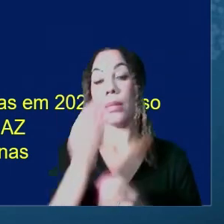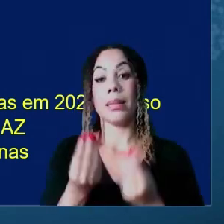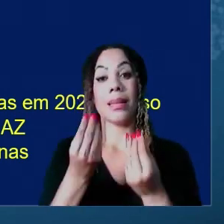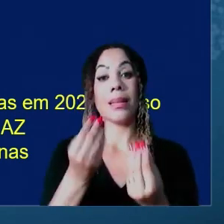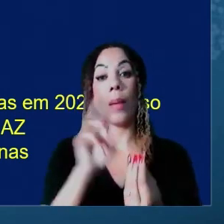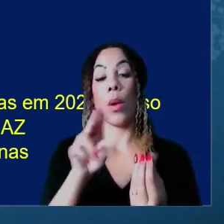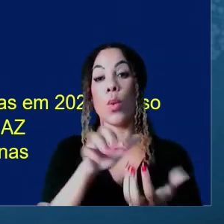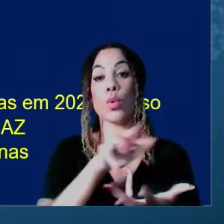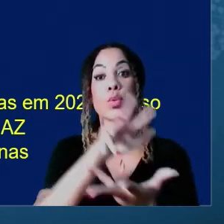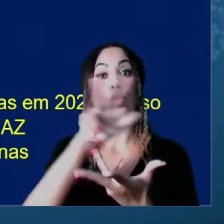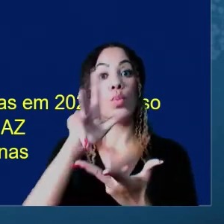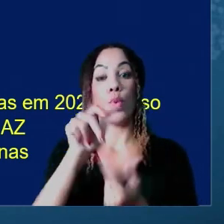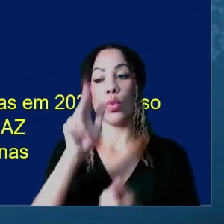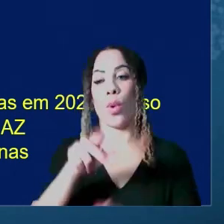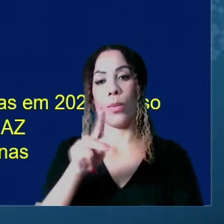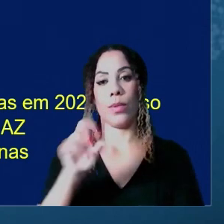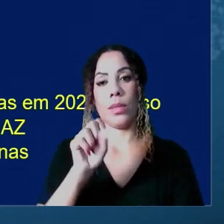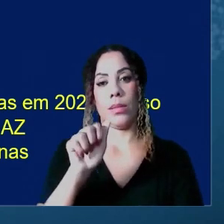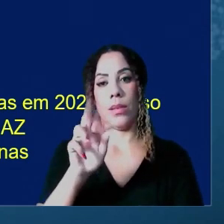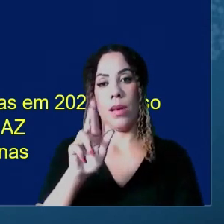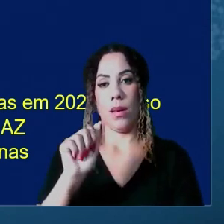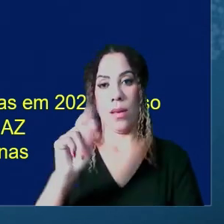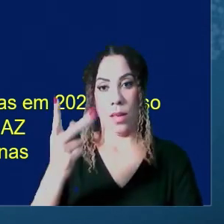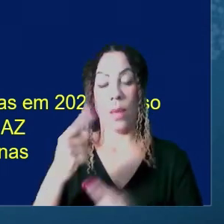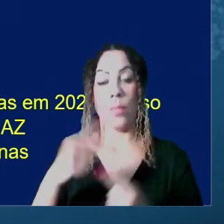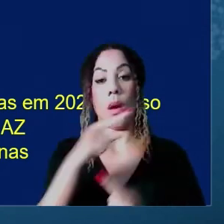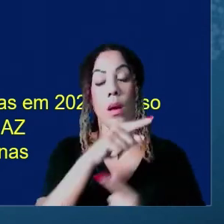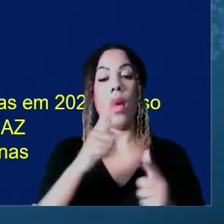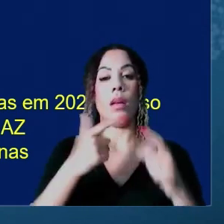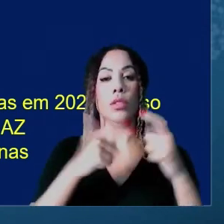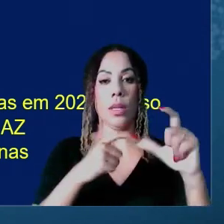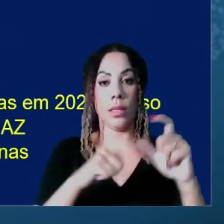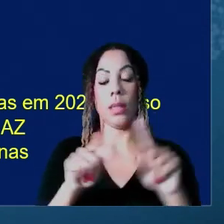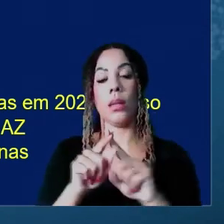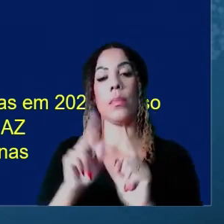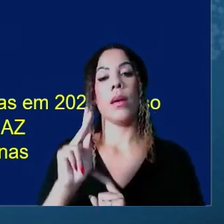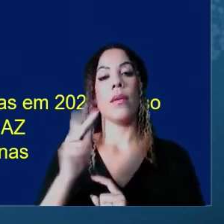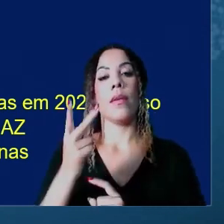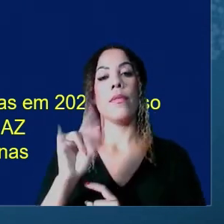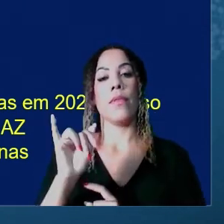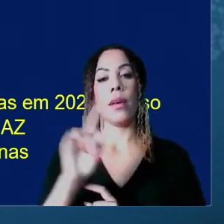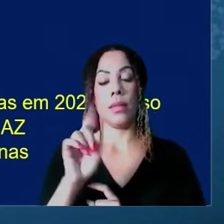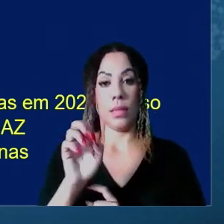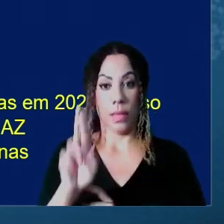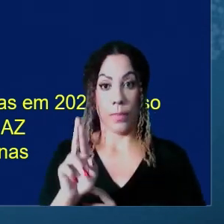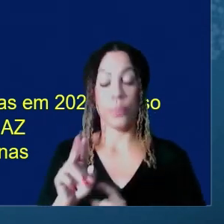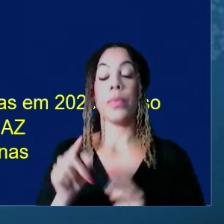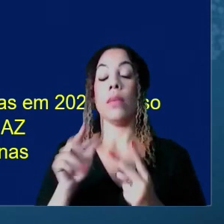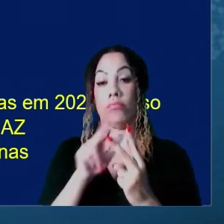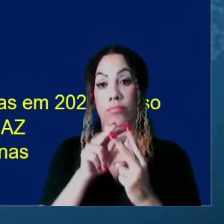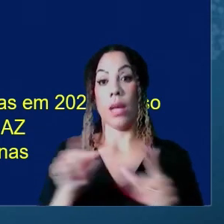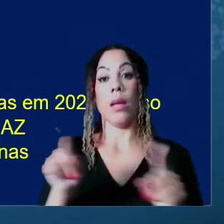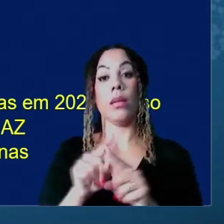como a professora Sarah falou, a vacina de Oxford da AstraZeneca e também a vacina da Pfizer. Além disso, contribuiu para provar a